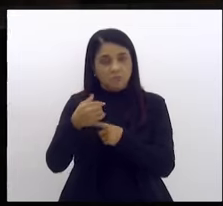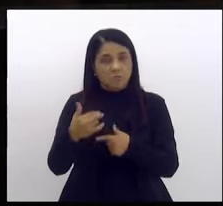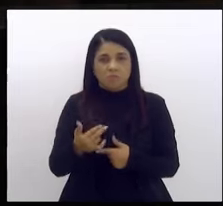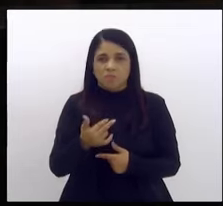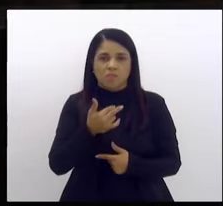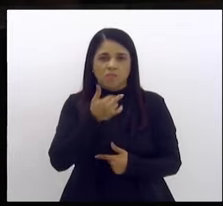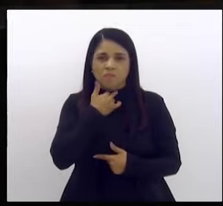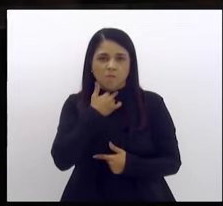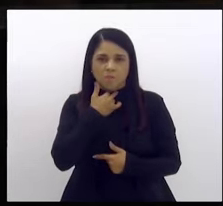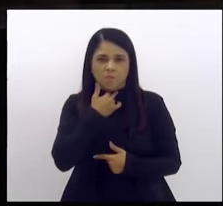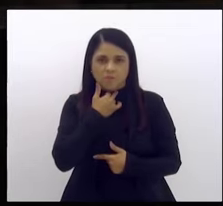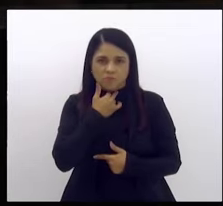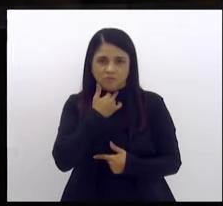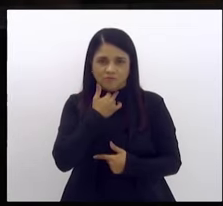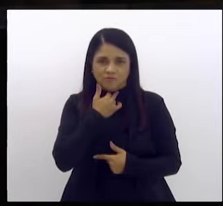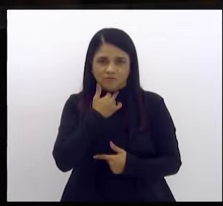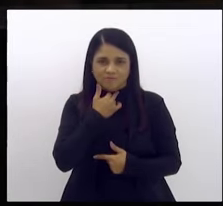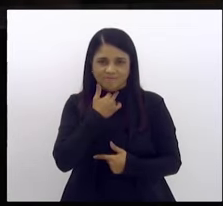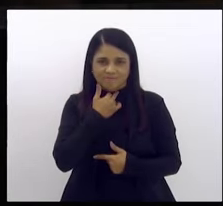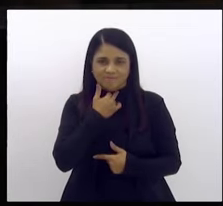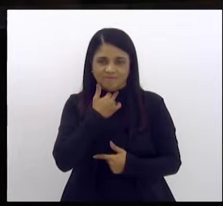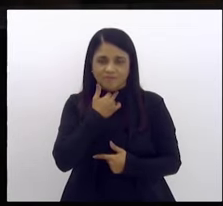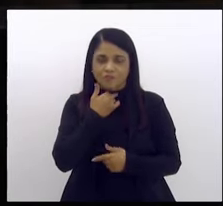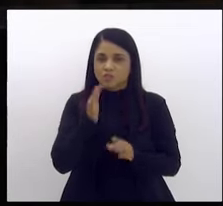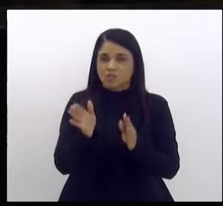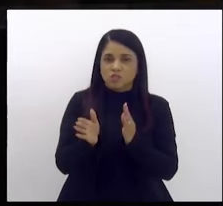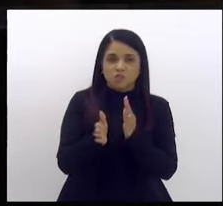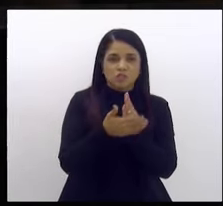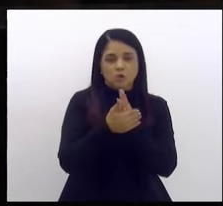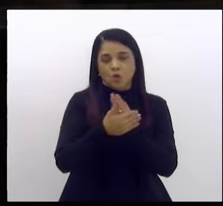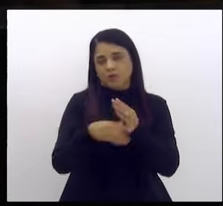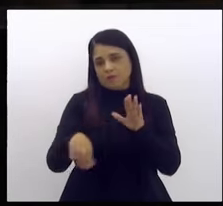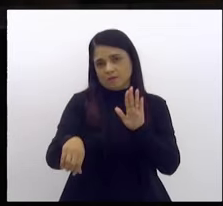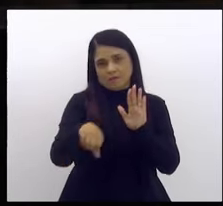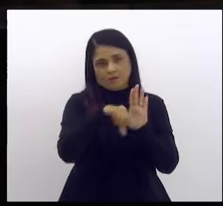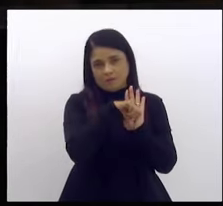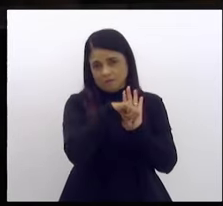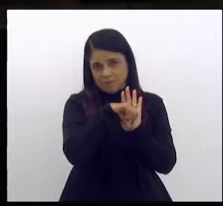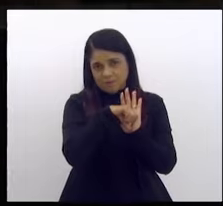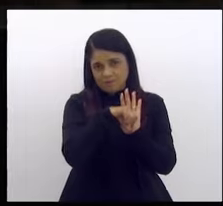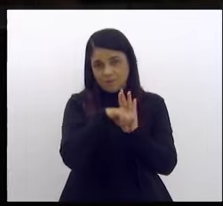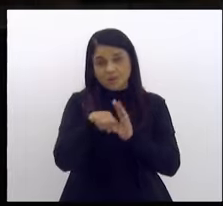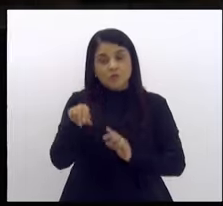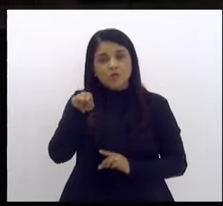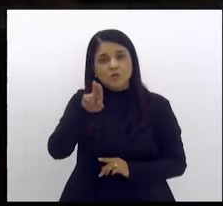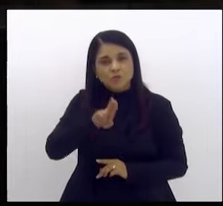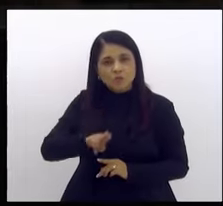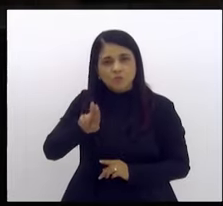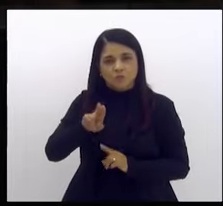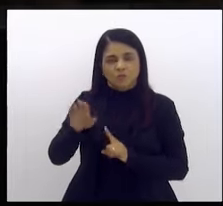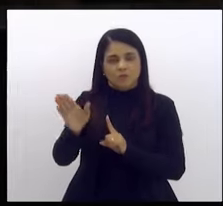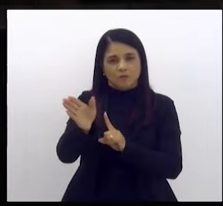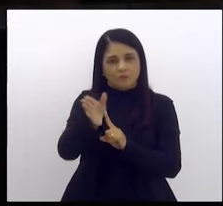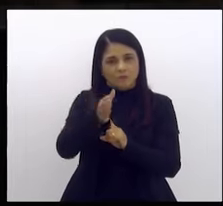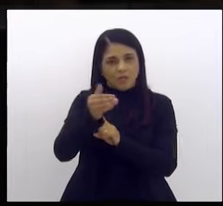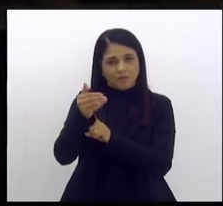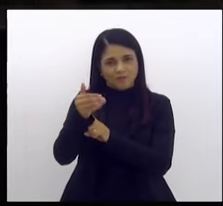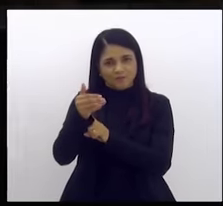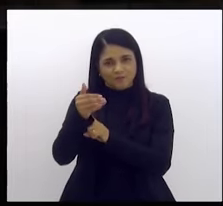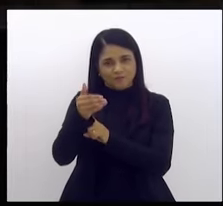podem servir para que escondam os criminosos que utilizam da tecnologia para dizer